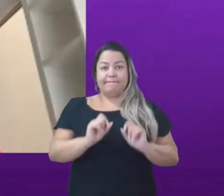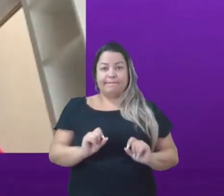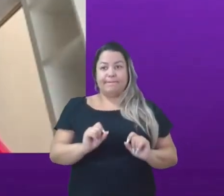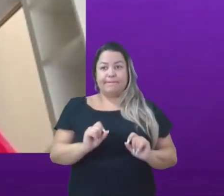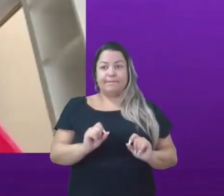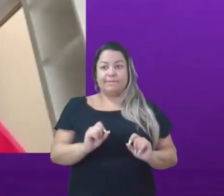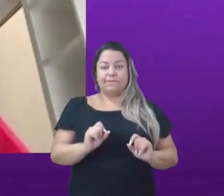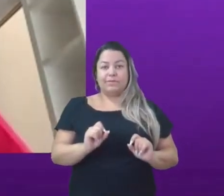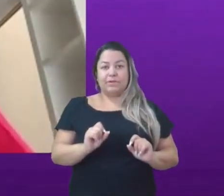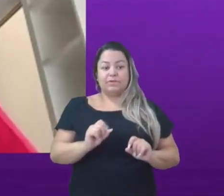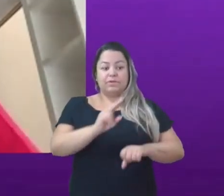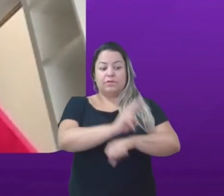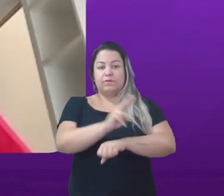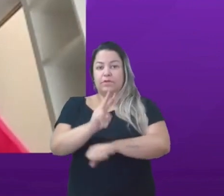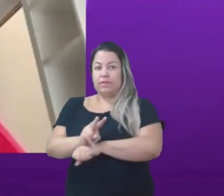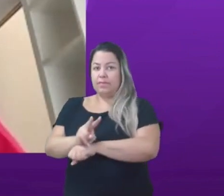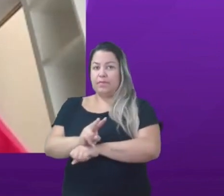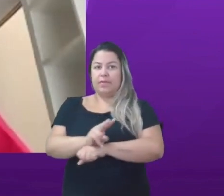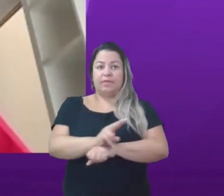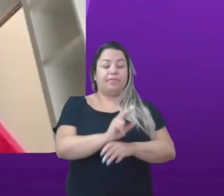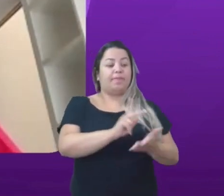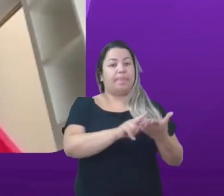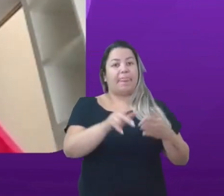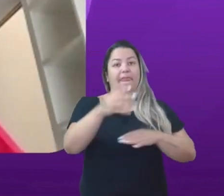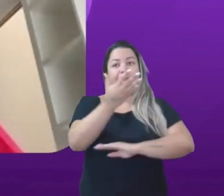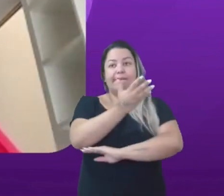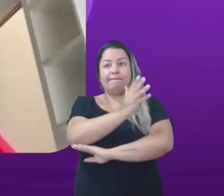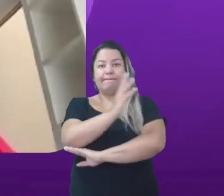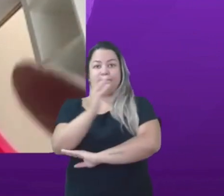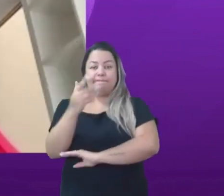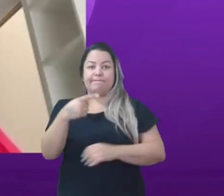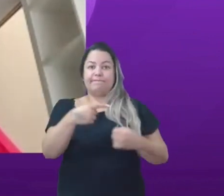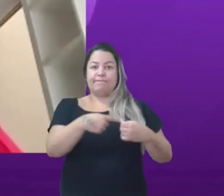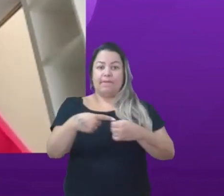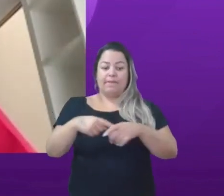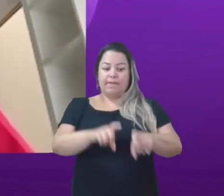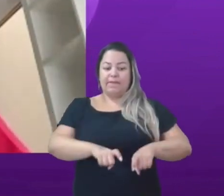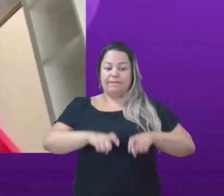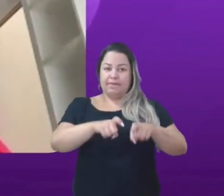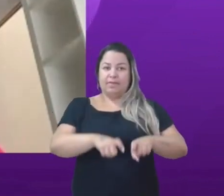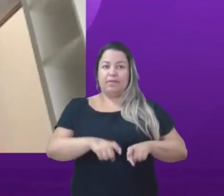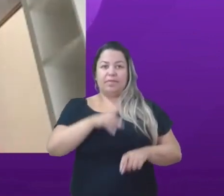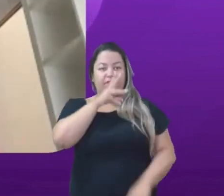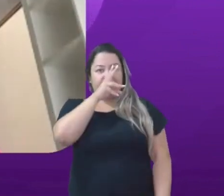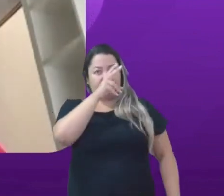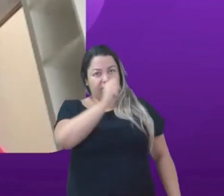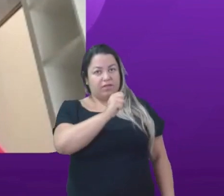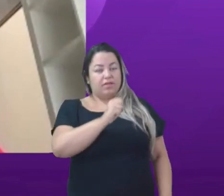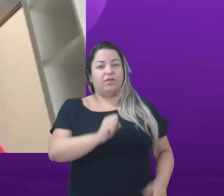da preservação da biodiversidade e tradições culturais em suas práticas agrícolas, no qual